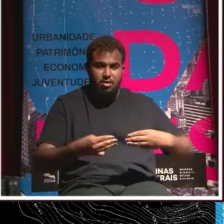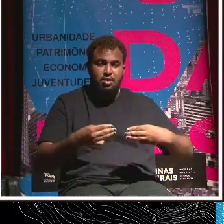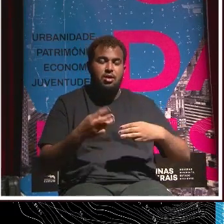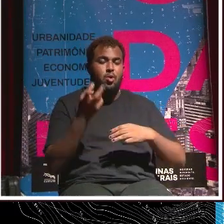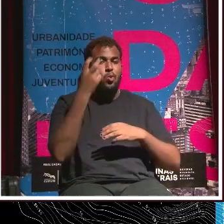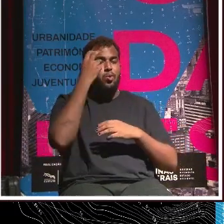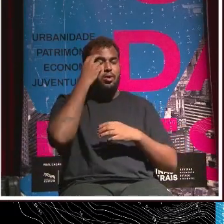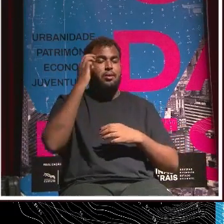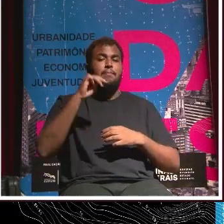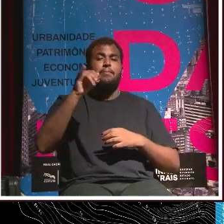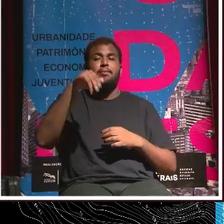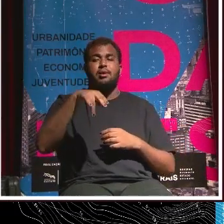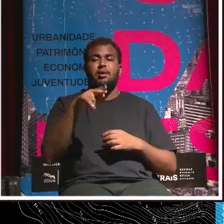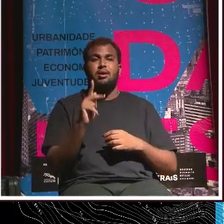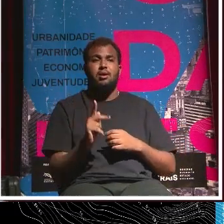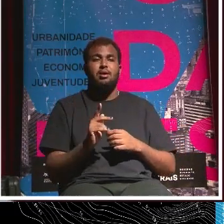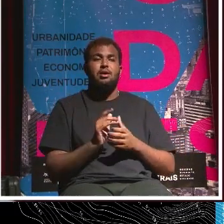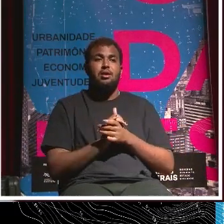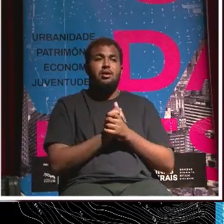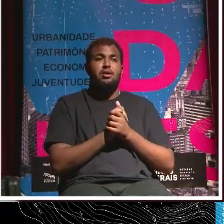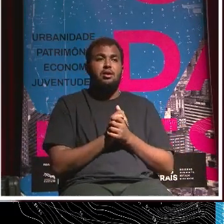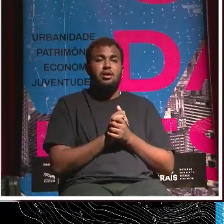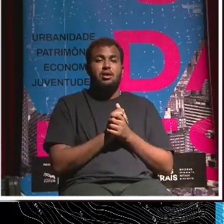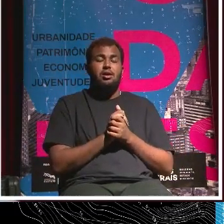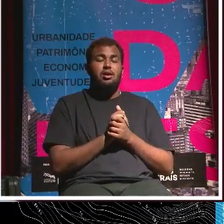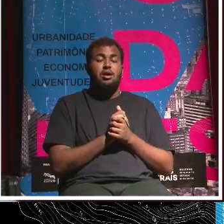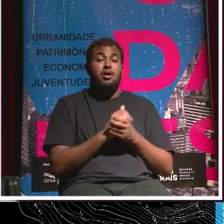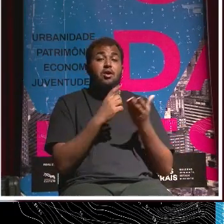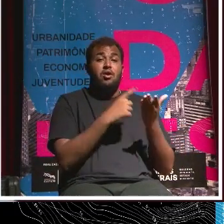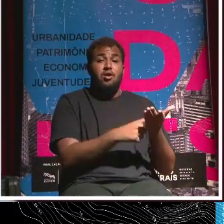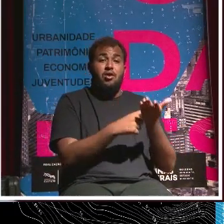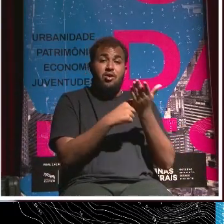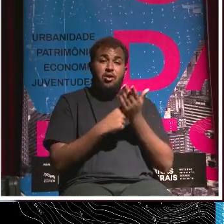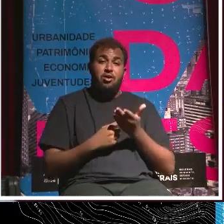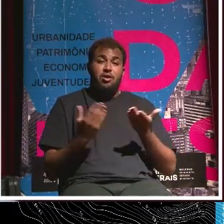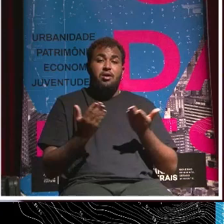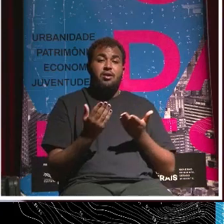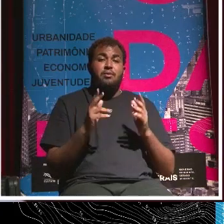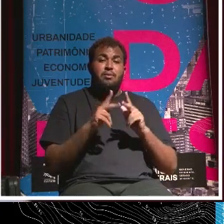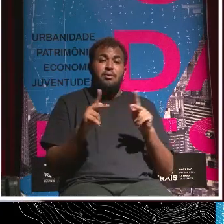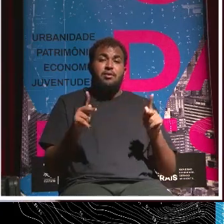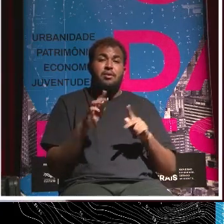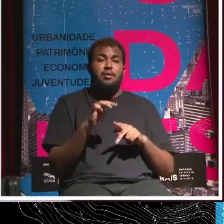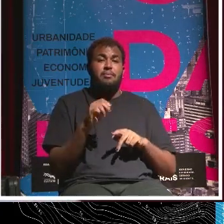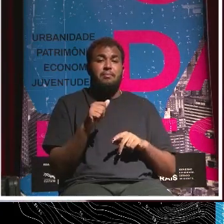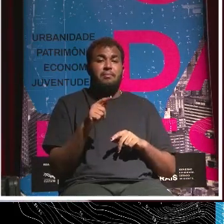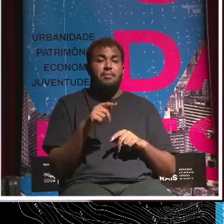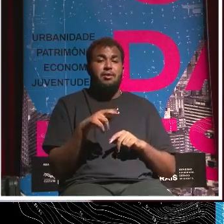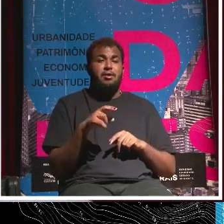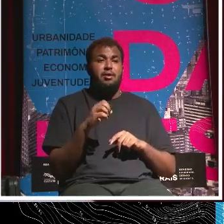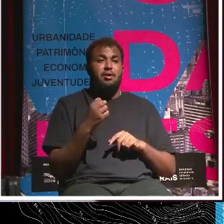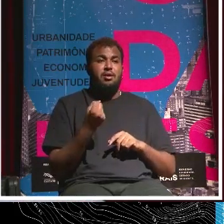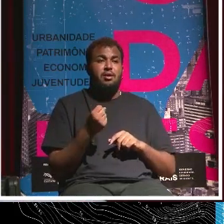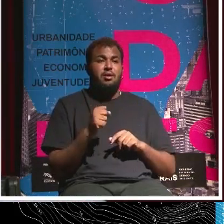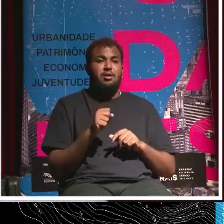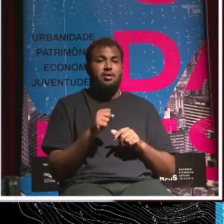MINC. Seja muito bem-vinda. Convido agora o professor Magnus